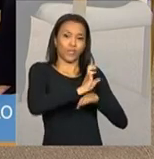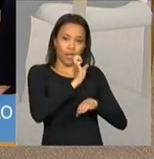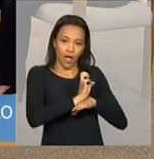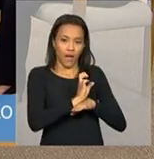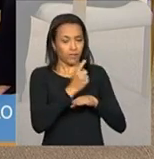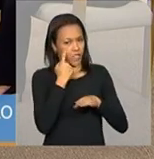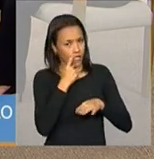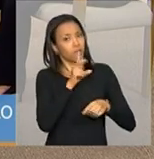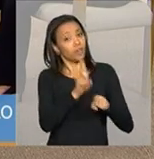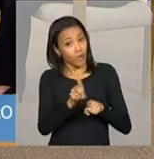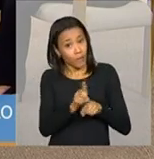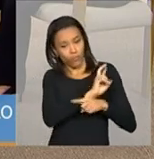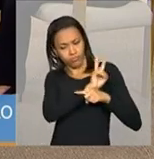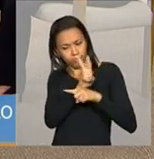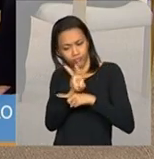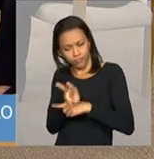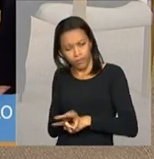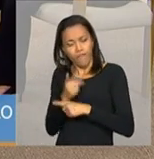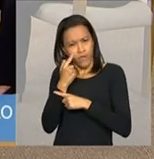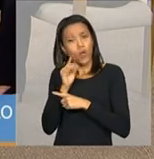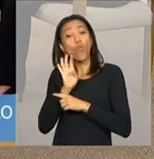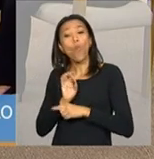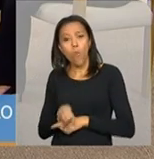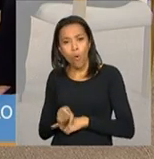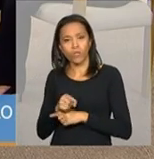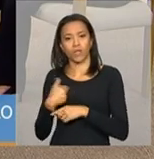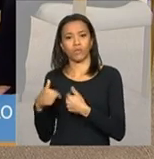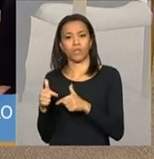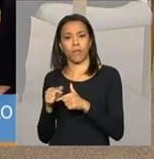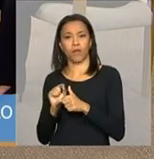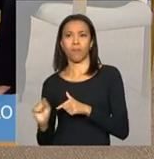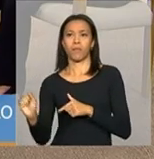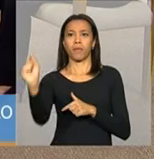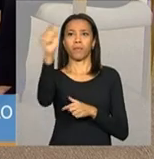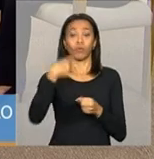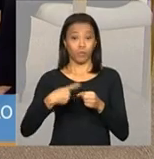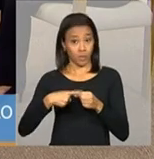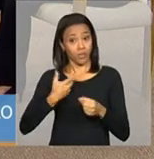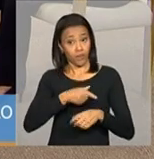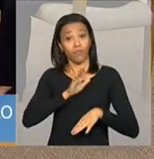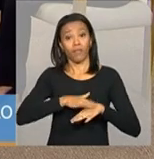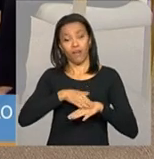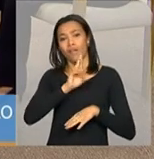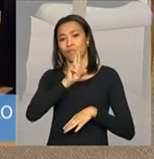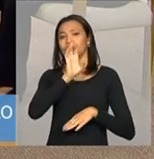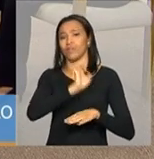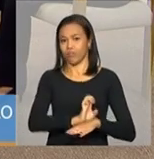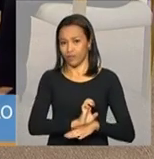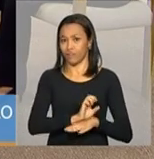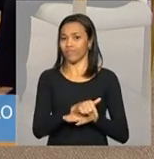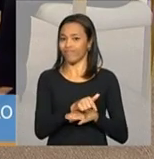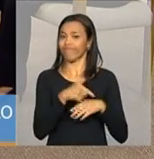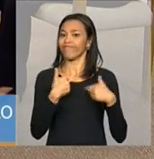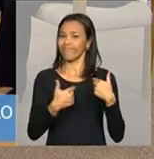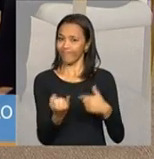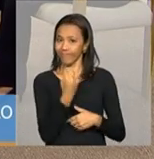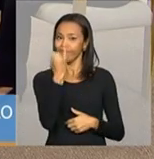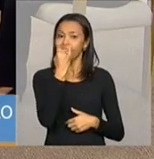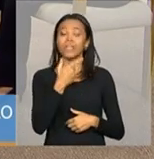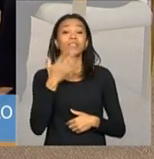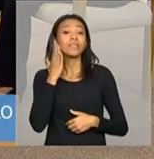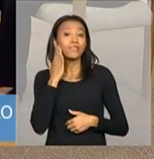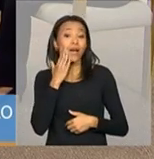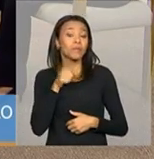esse monitoramento e acompanhamento das ações. Então, o Estado também tem um papel extremamente importante, além de